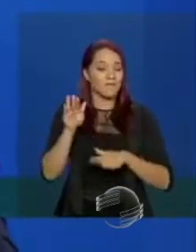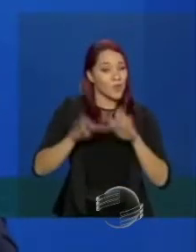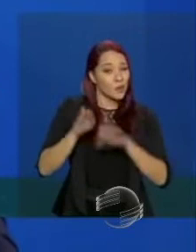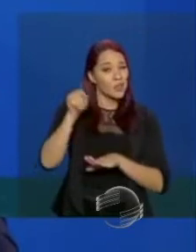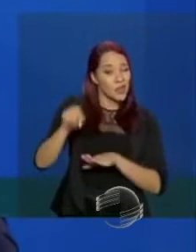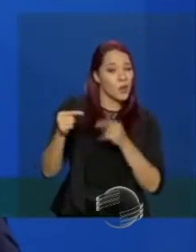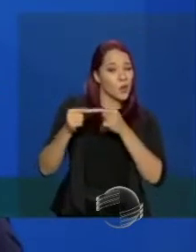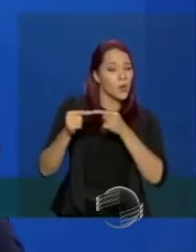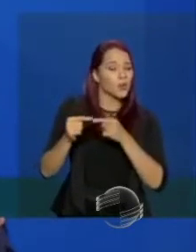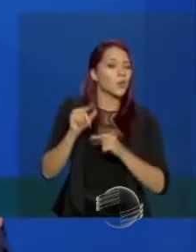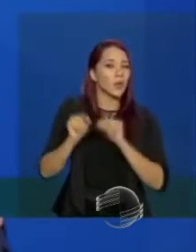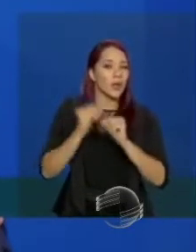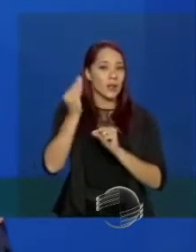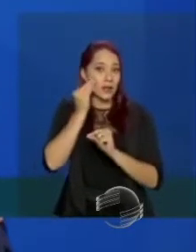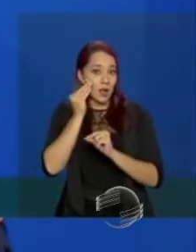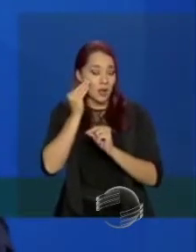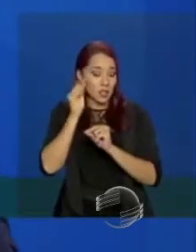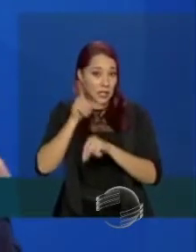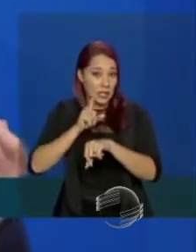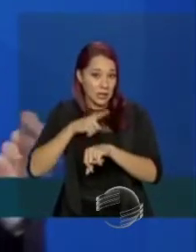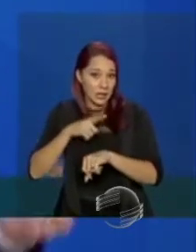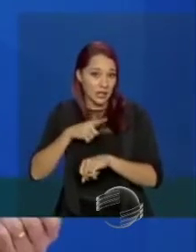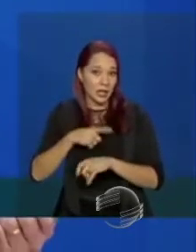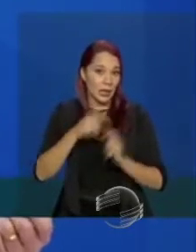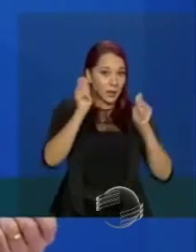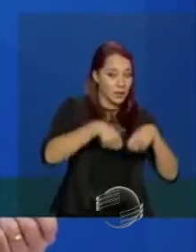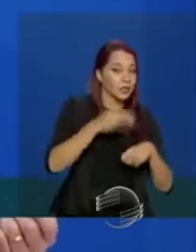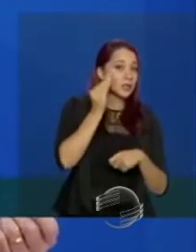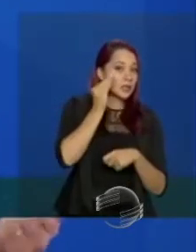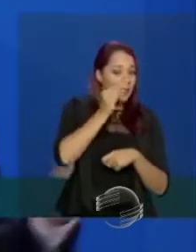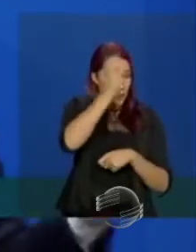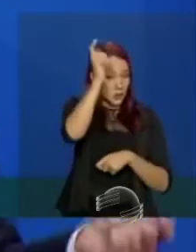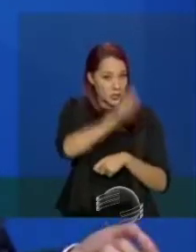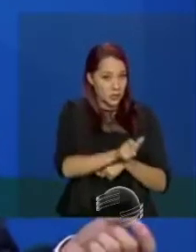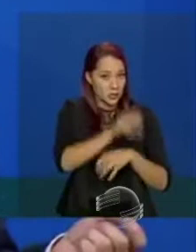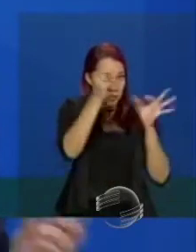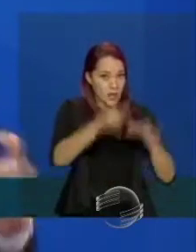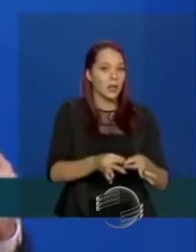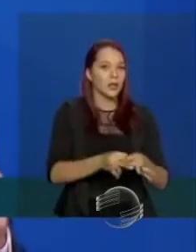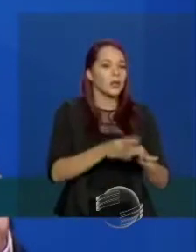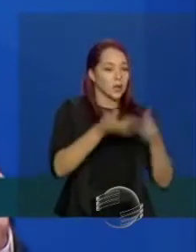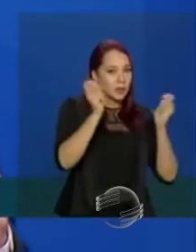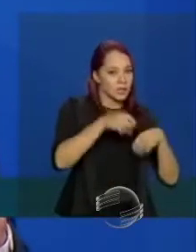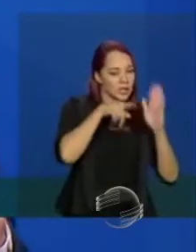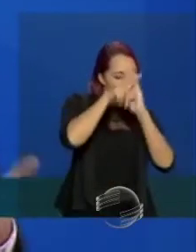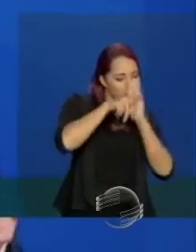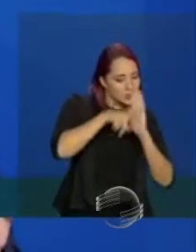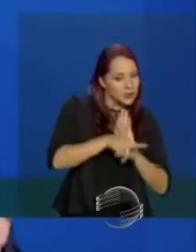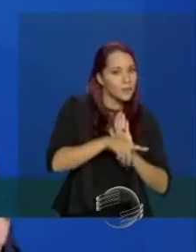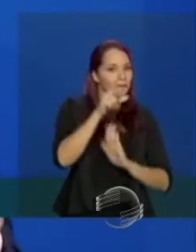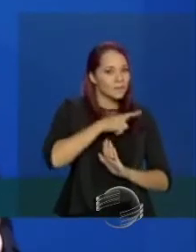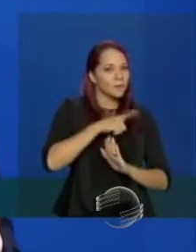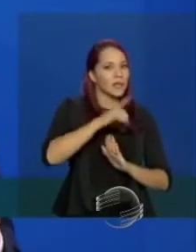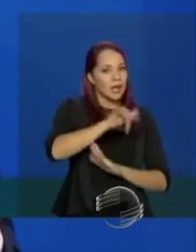uma combinação de testes disponíveis, capacidade de testar as pessoas certas e capacidade de interpretar e tomar as